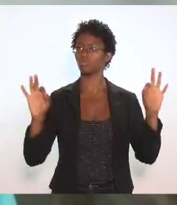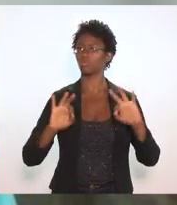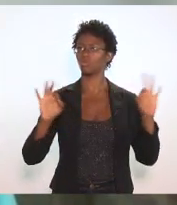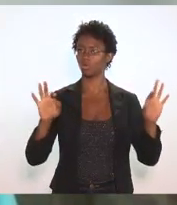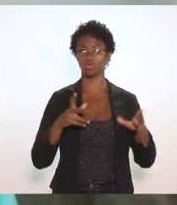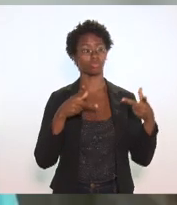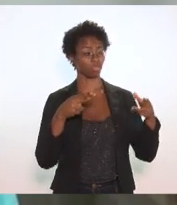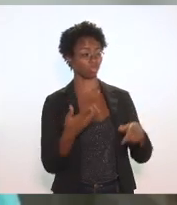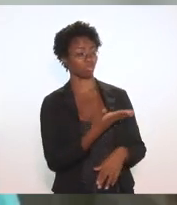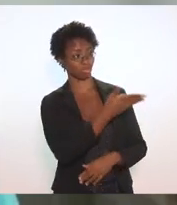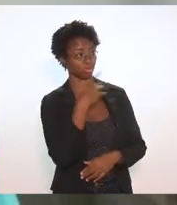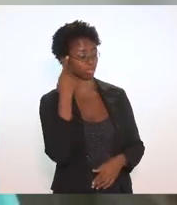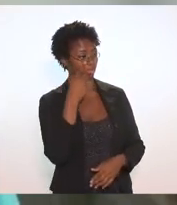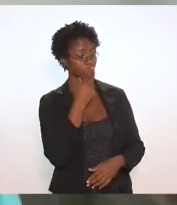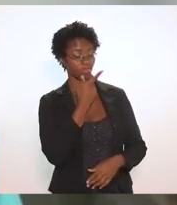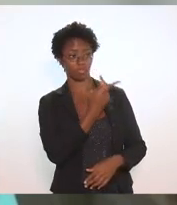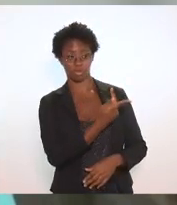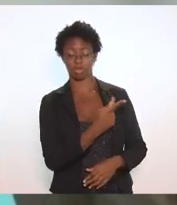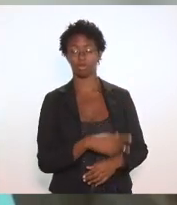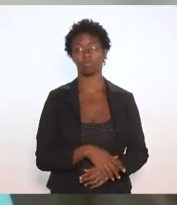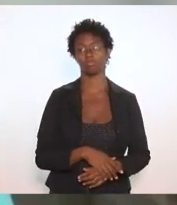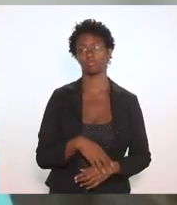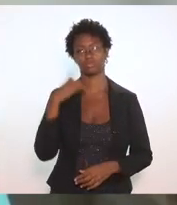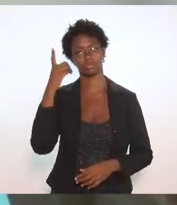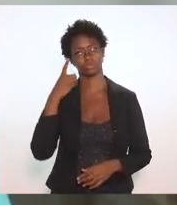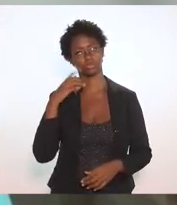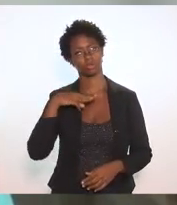deputada Mônica Francisco que